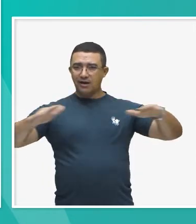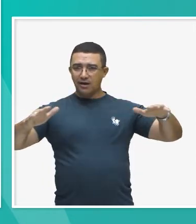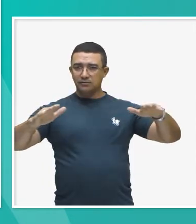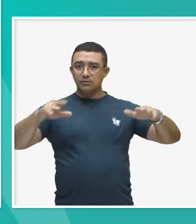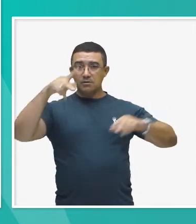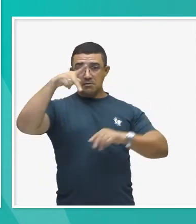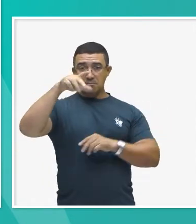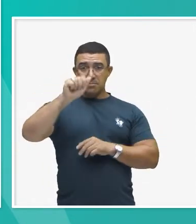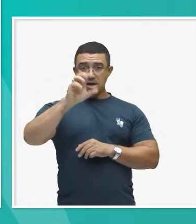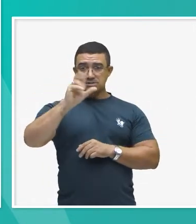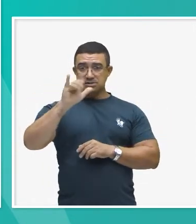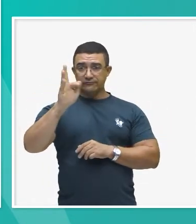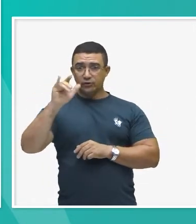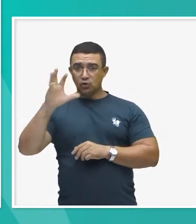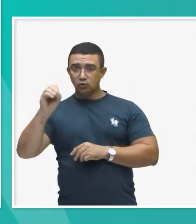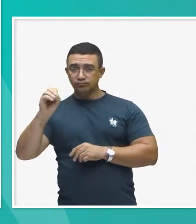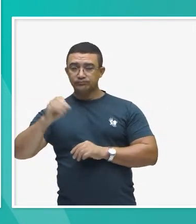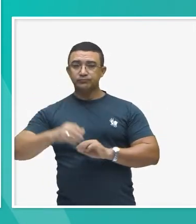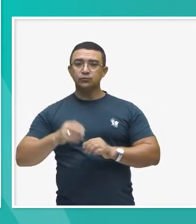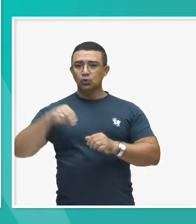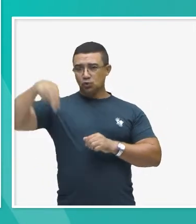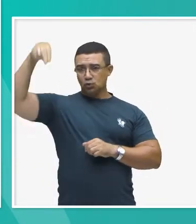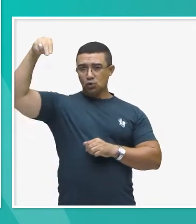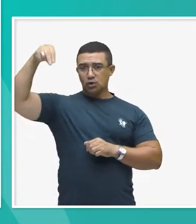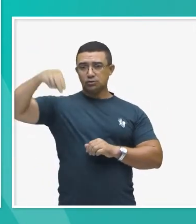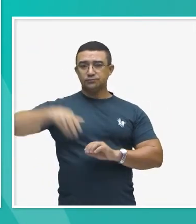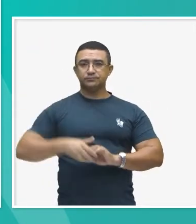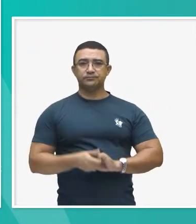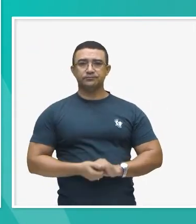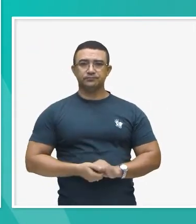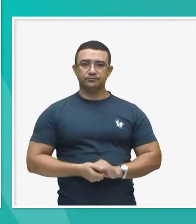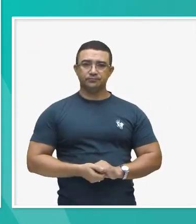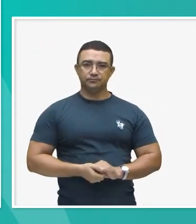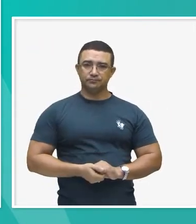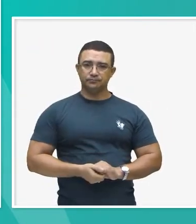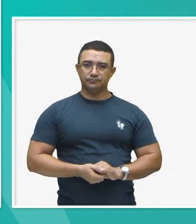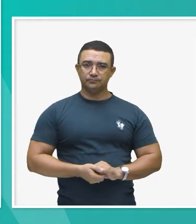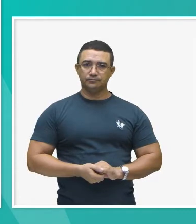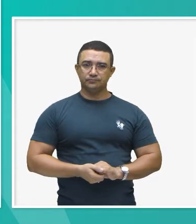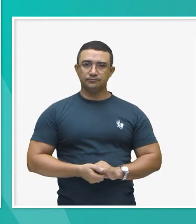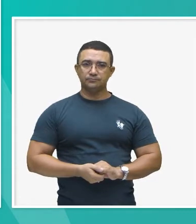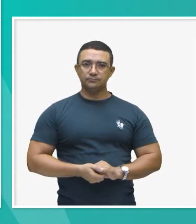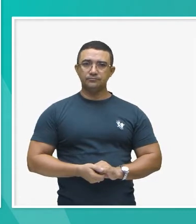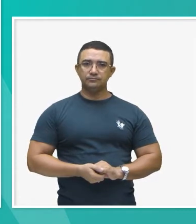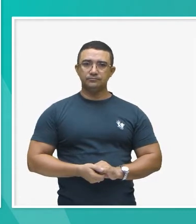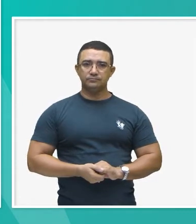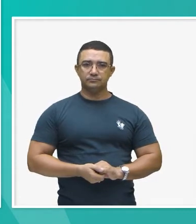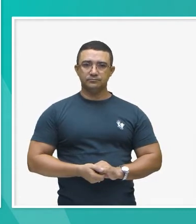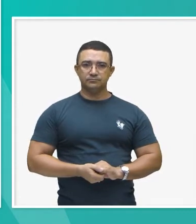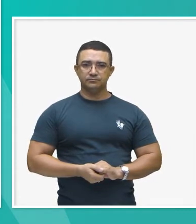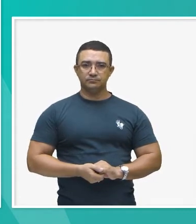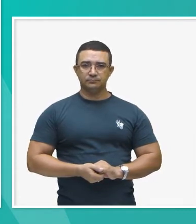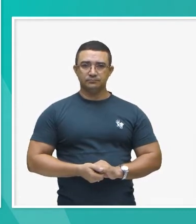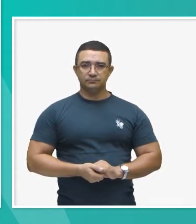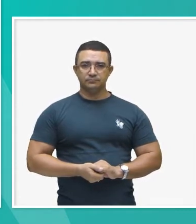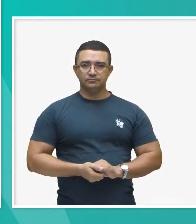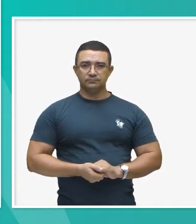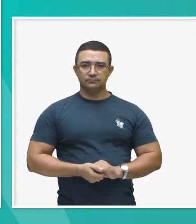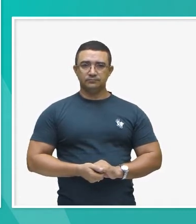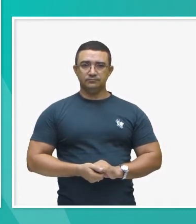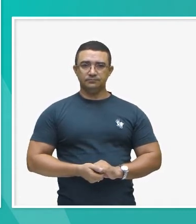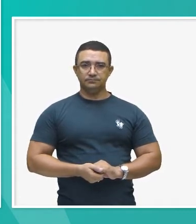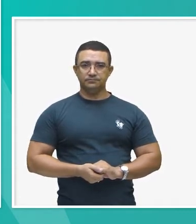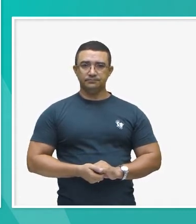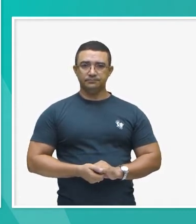frase. Are fighting big Japanese ships to avoid whale hunting. Então, assim, eu